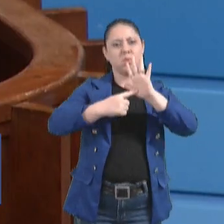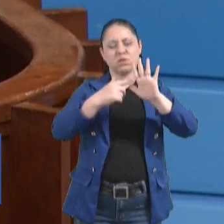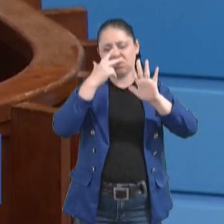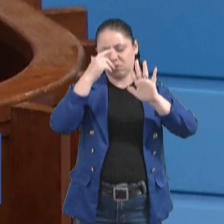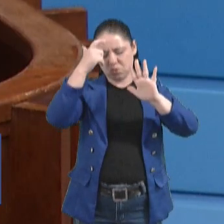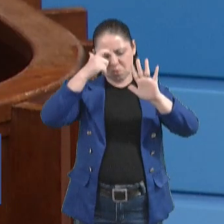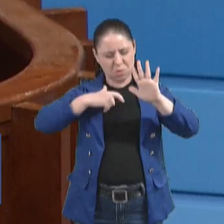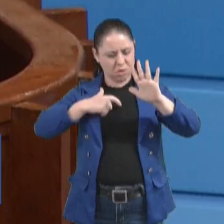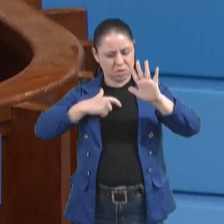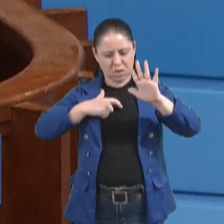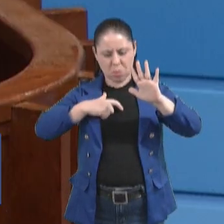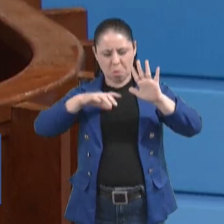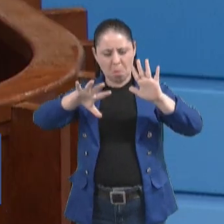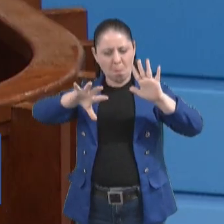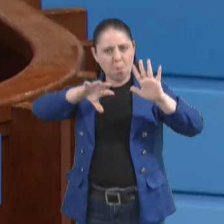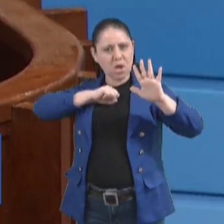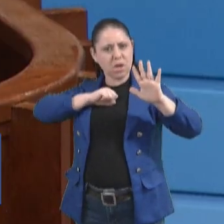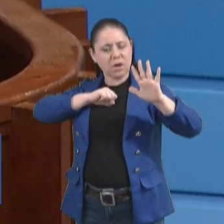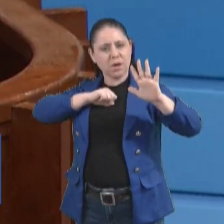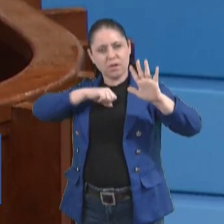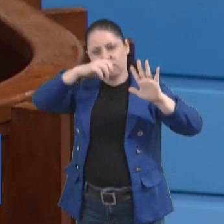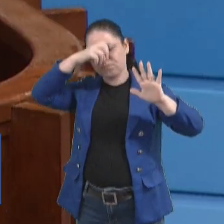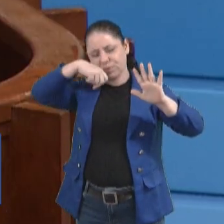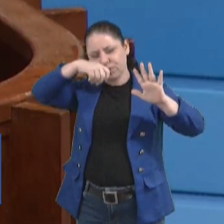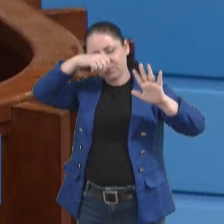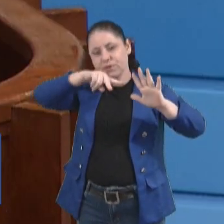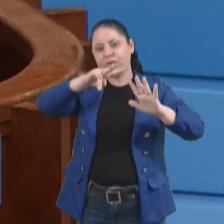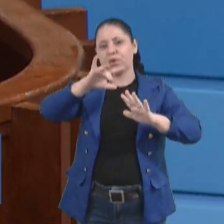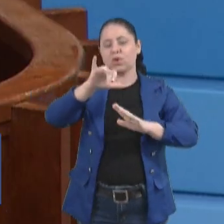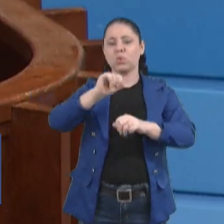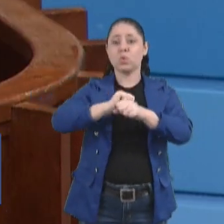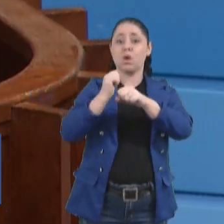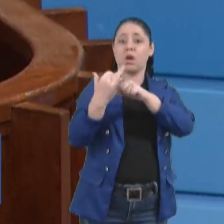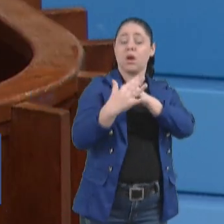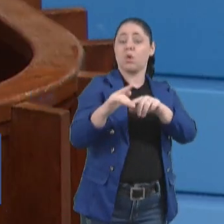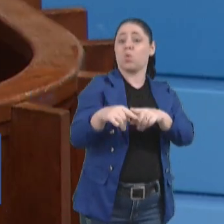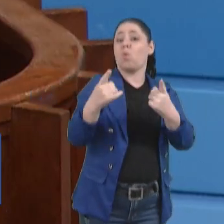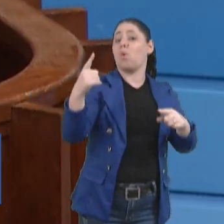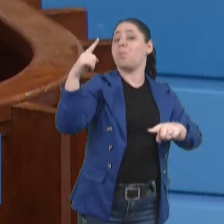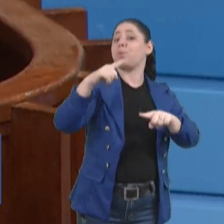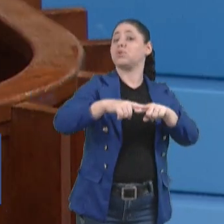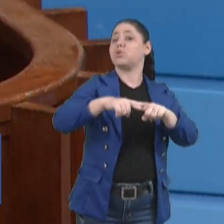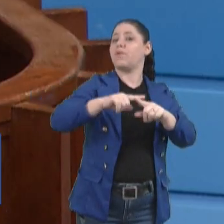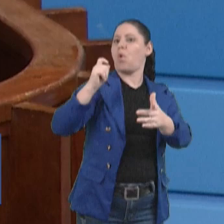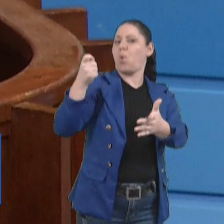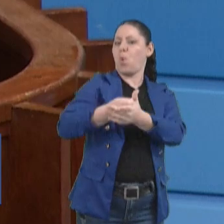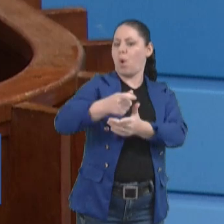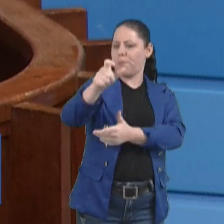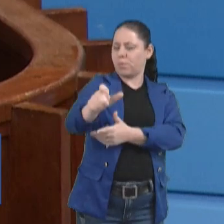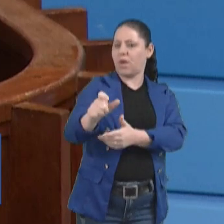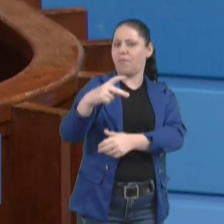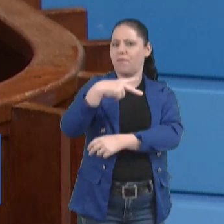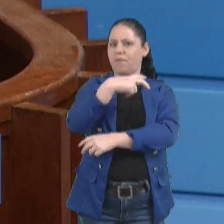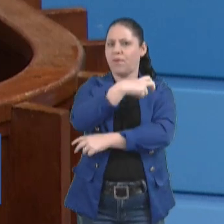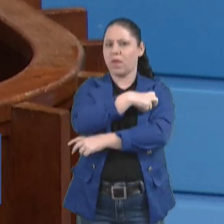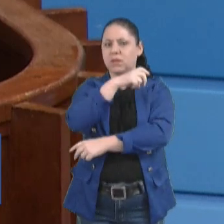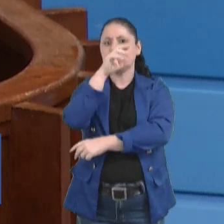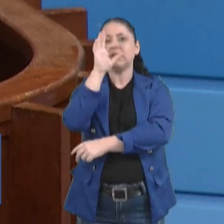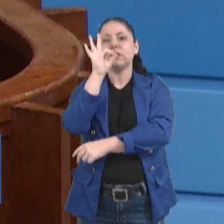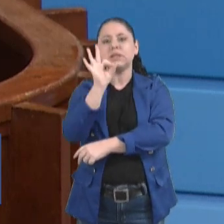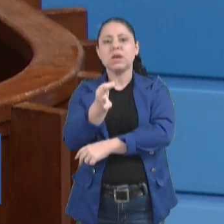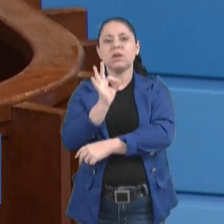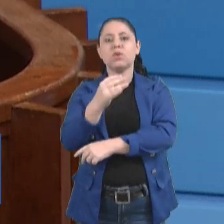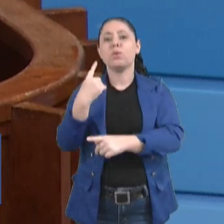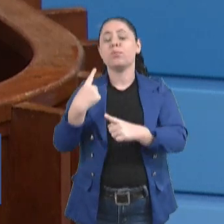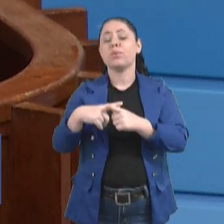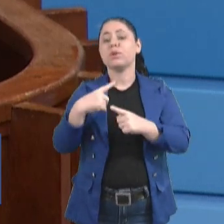demonstraram-se imunes à Covid-19. Por qual motivo obrigá-las a vacinar